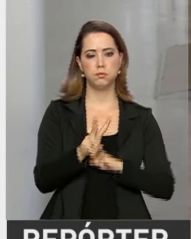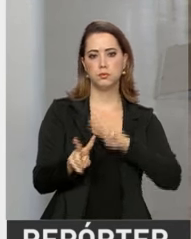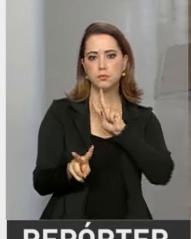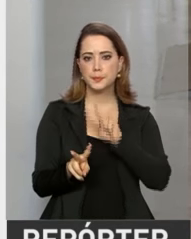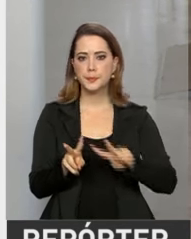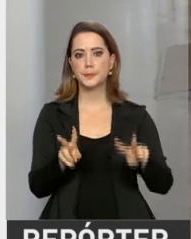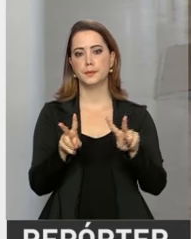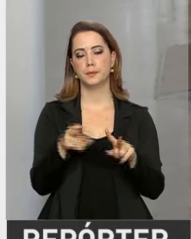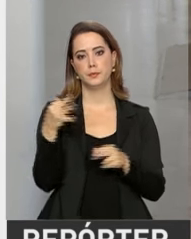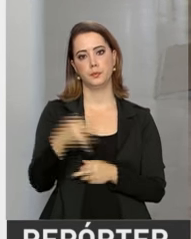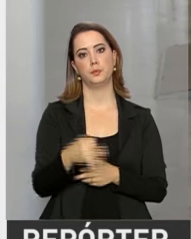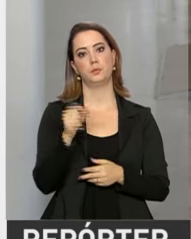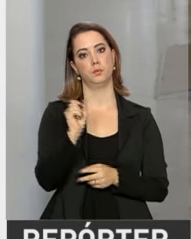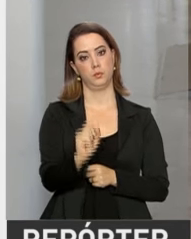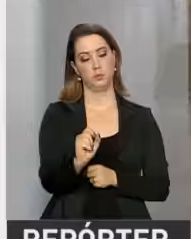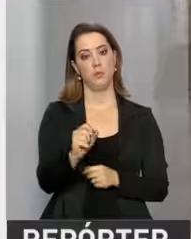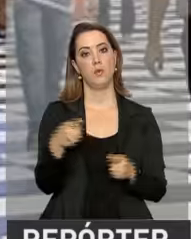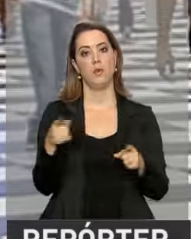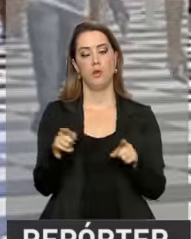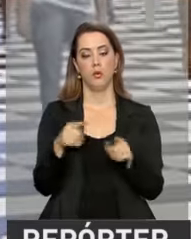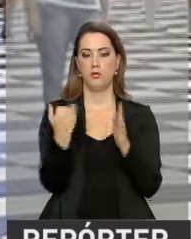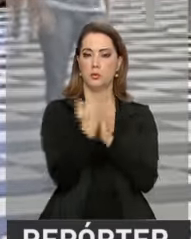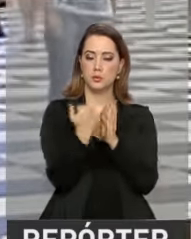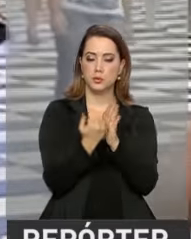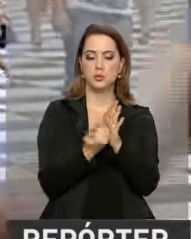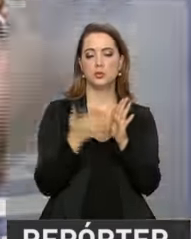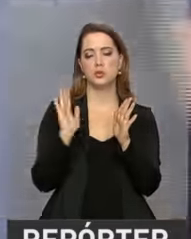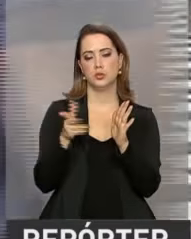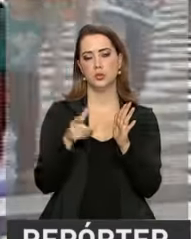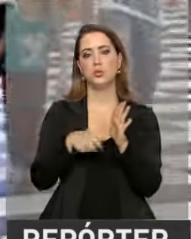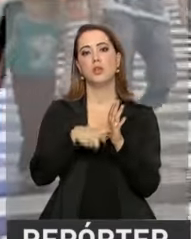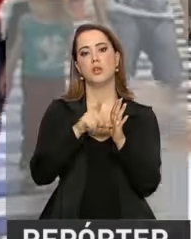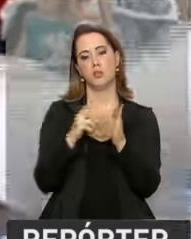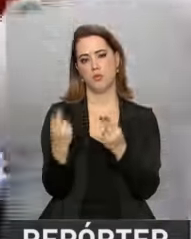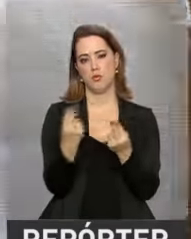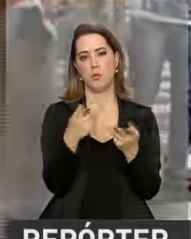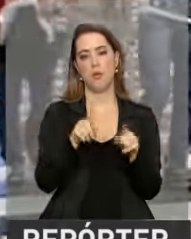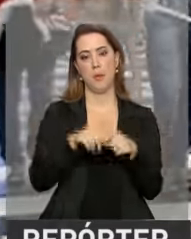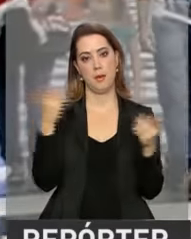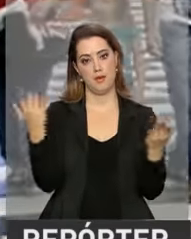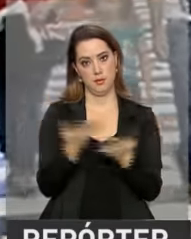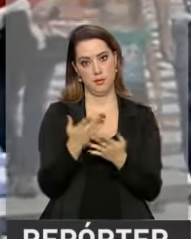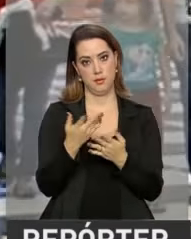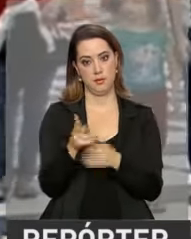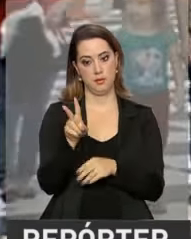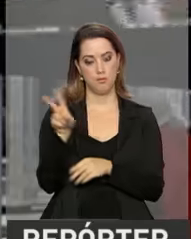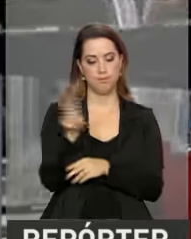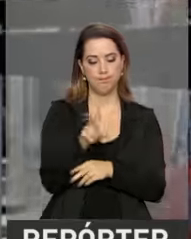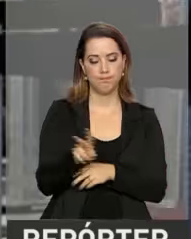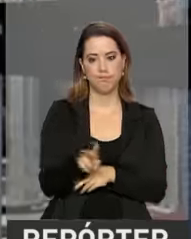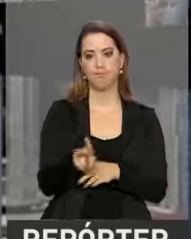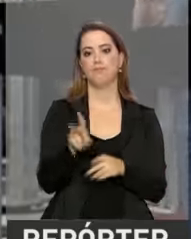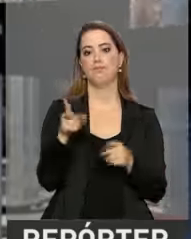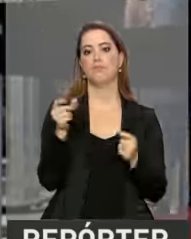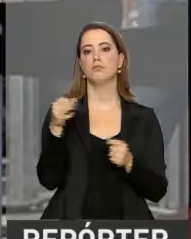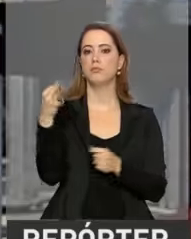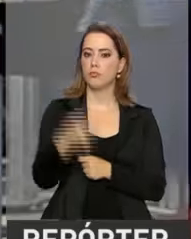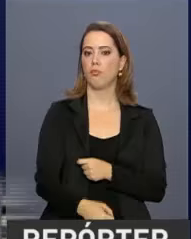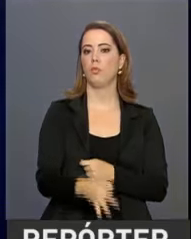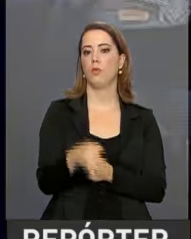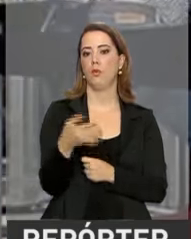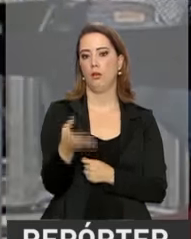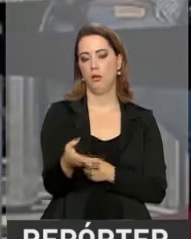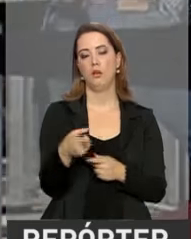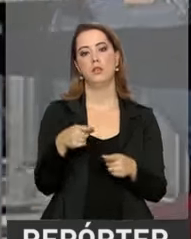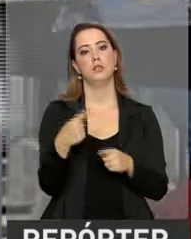ANAC, a Agência Nacional de Aviação Civil, essas medidas já existiam, mas passam a ser aplicadas de maneira mais rigorosa. Entre